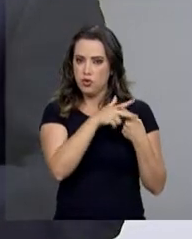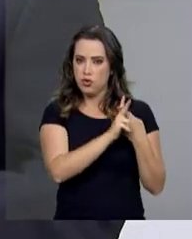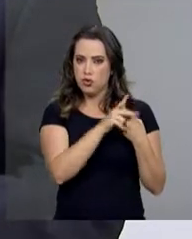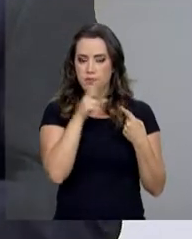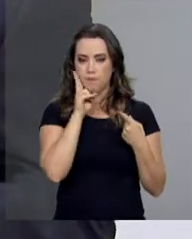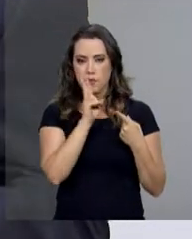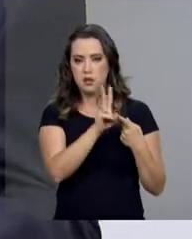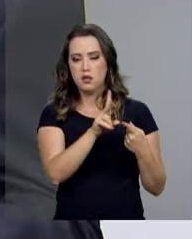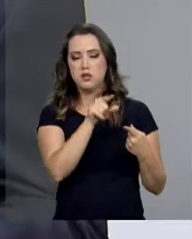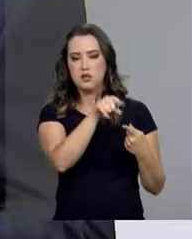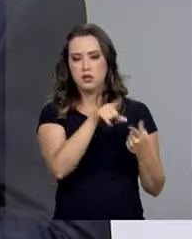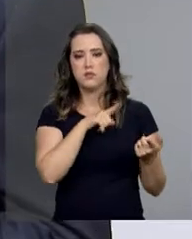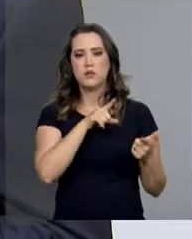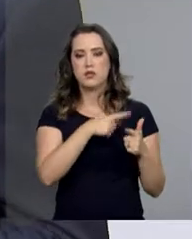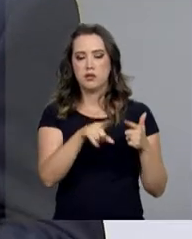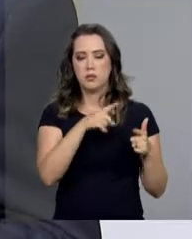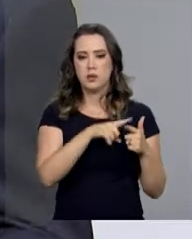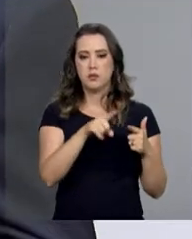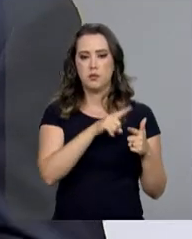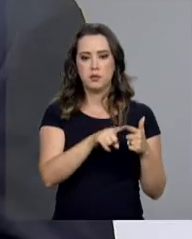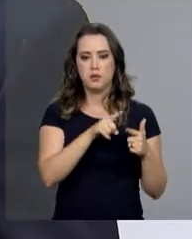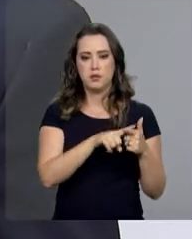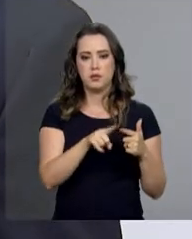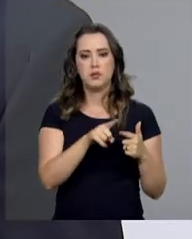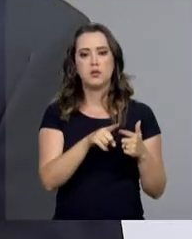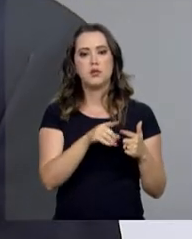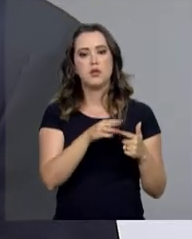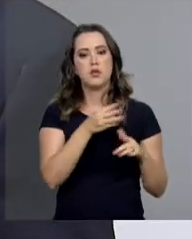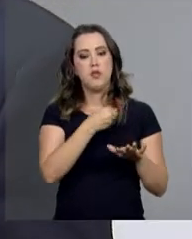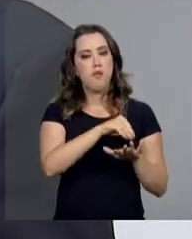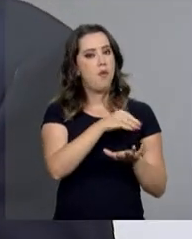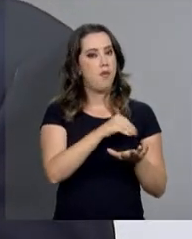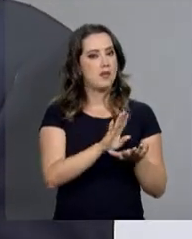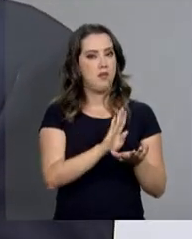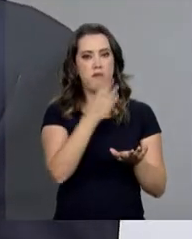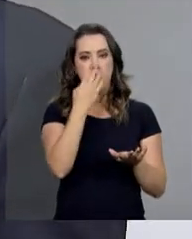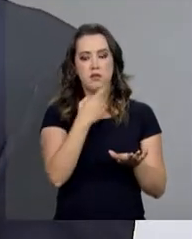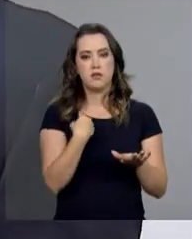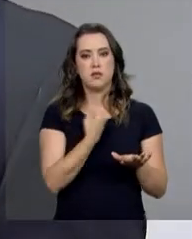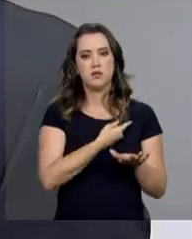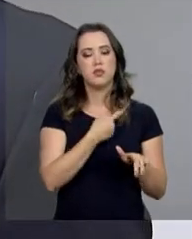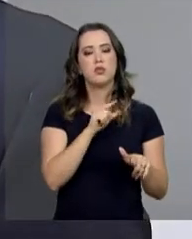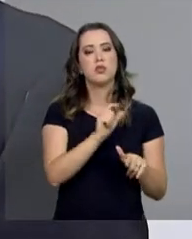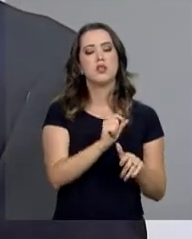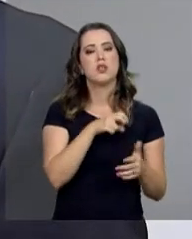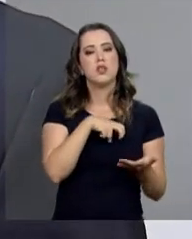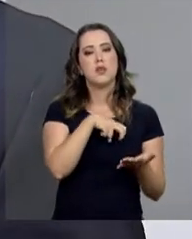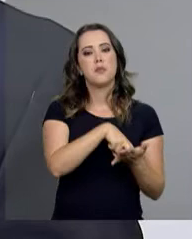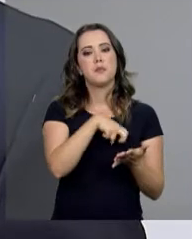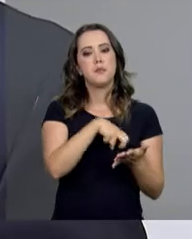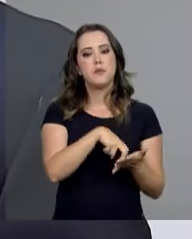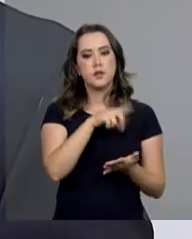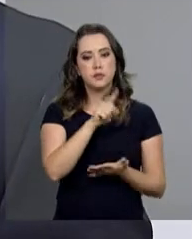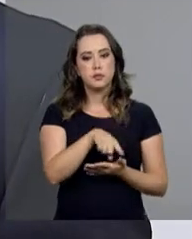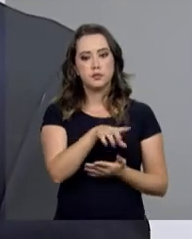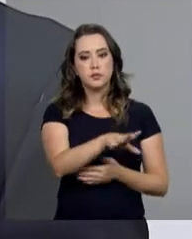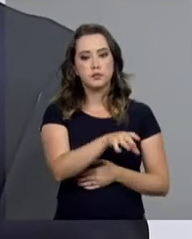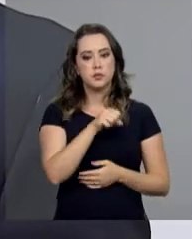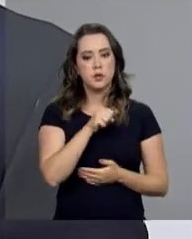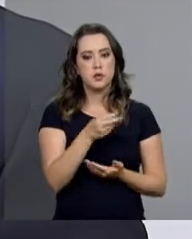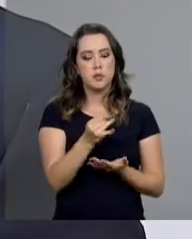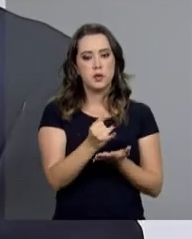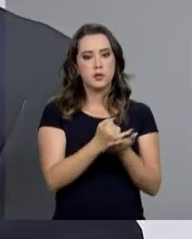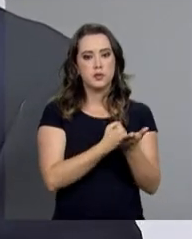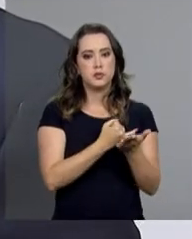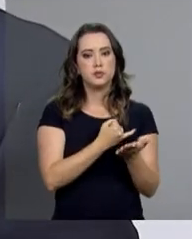houve ele e inserir uma informação falsa na sua declaração a consequência disso ele ser ser cobrado imposto ele